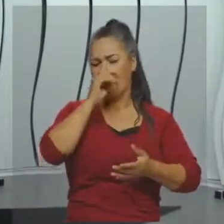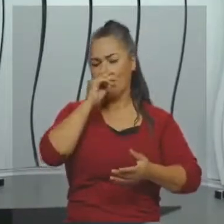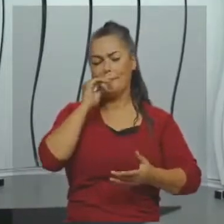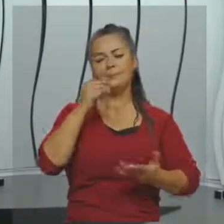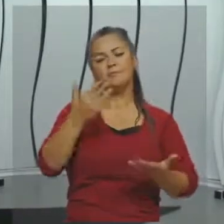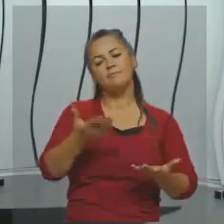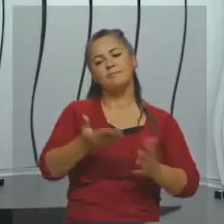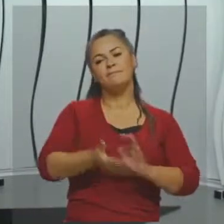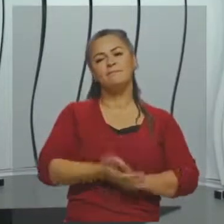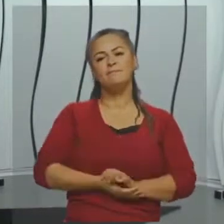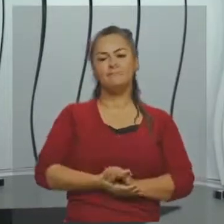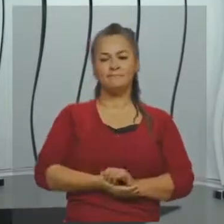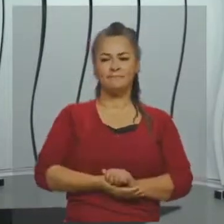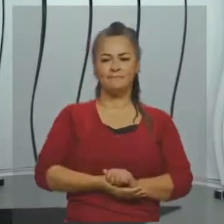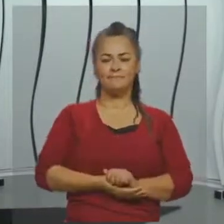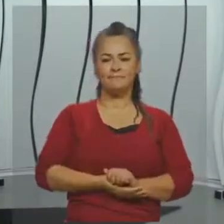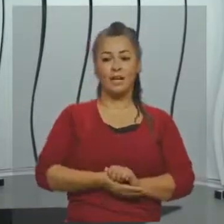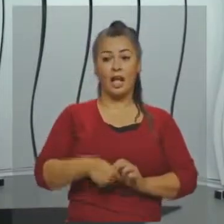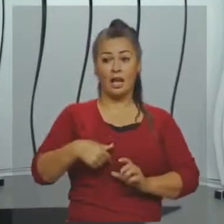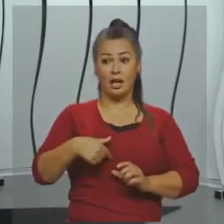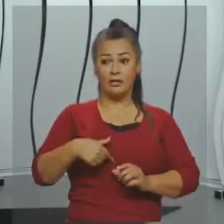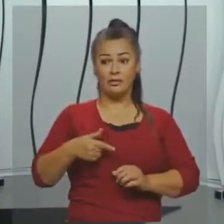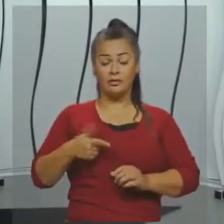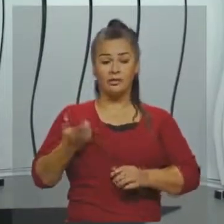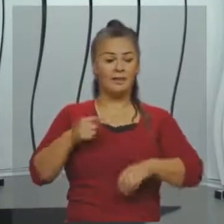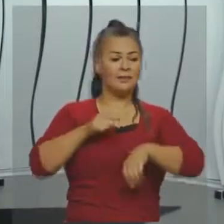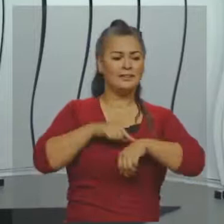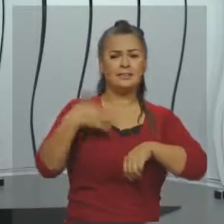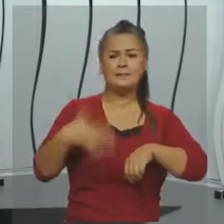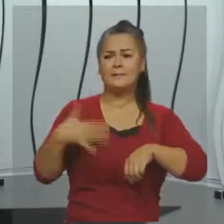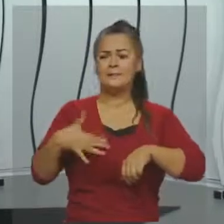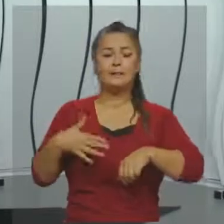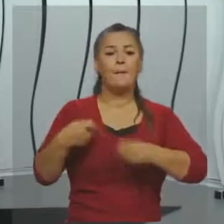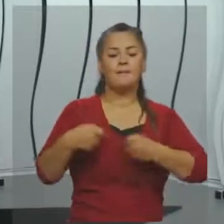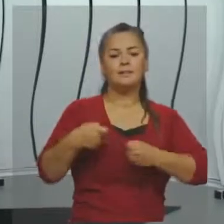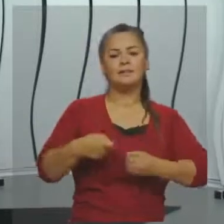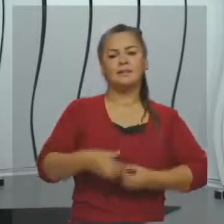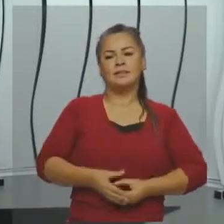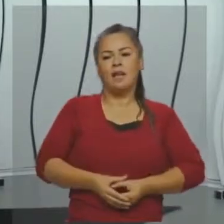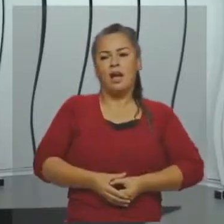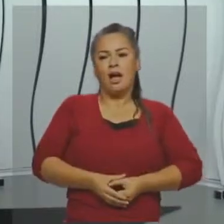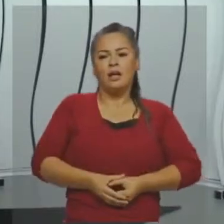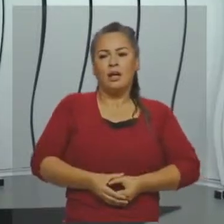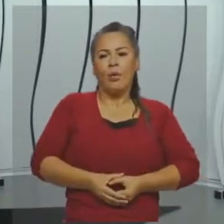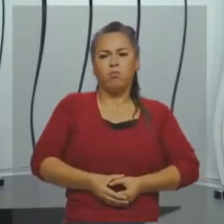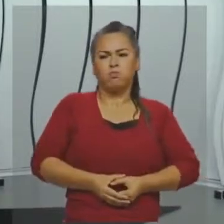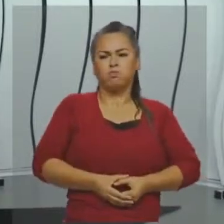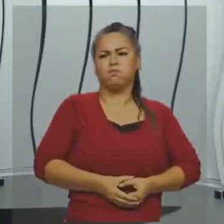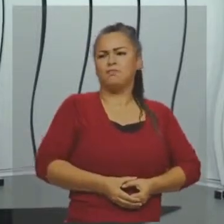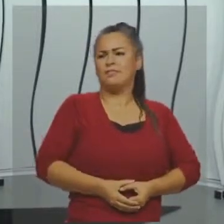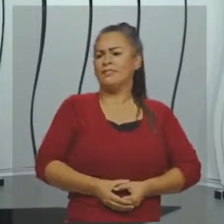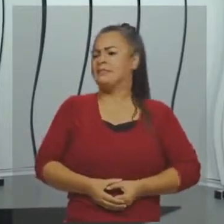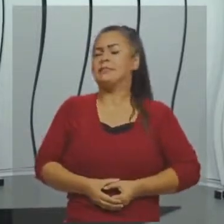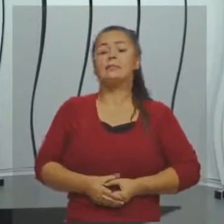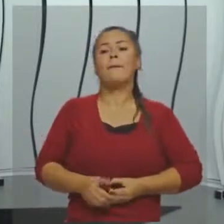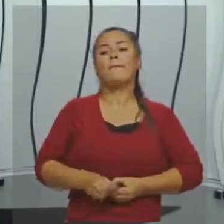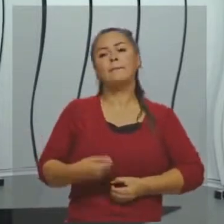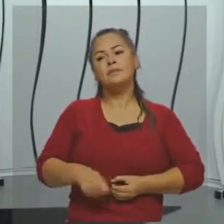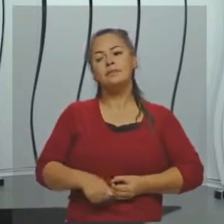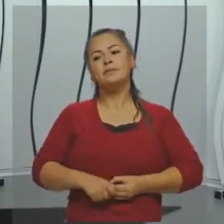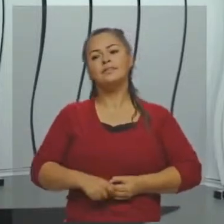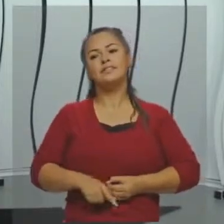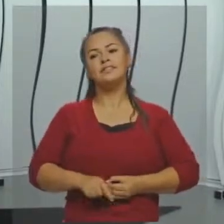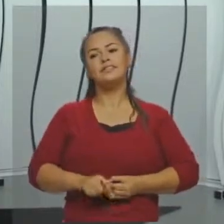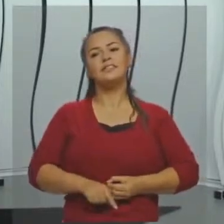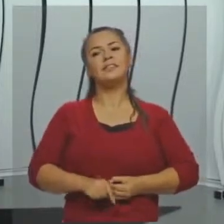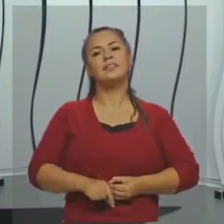Enfim, quando você chegar nesse limite, você precisa de jogar essa urina para fora do seu corpo, jogar esses produtos tóxicos. E para você